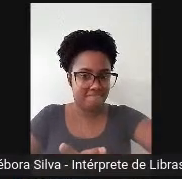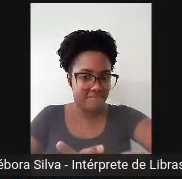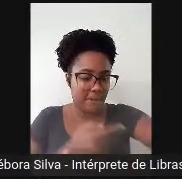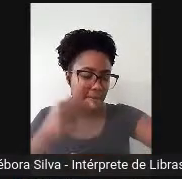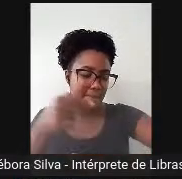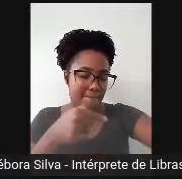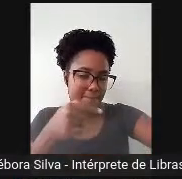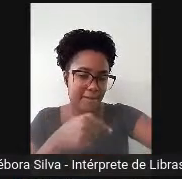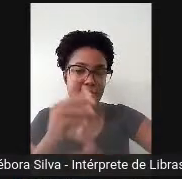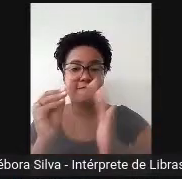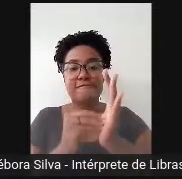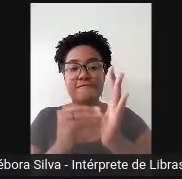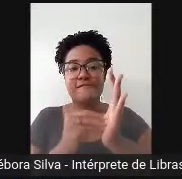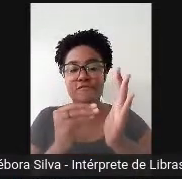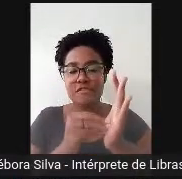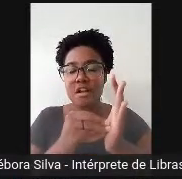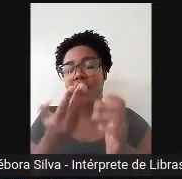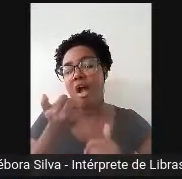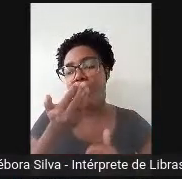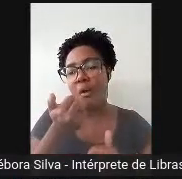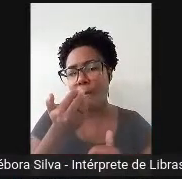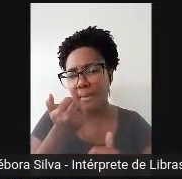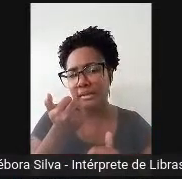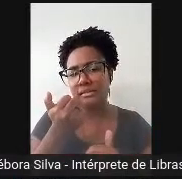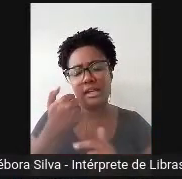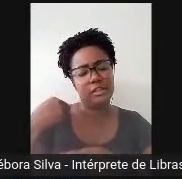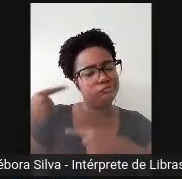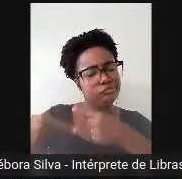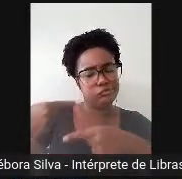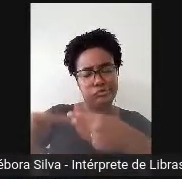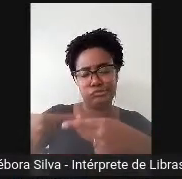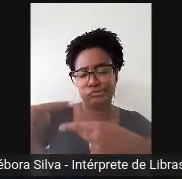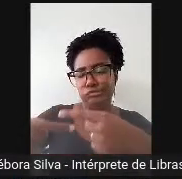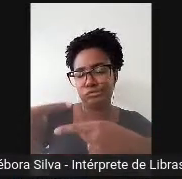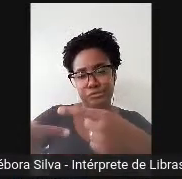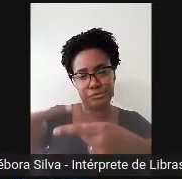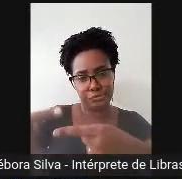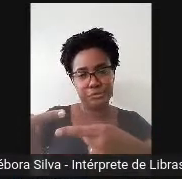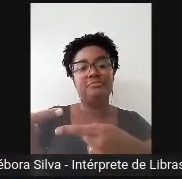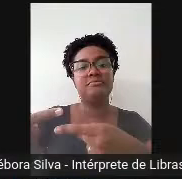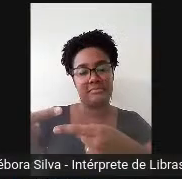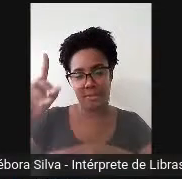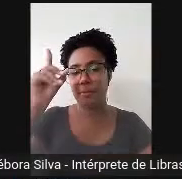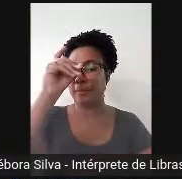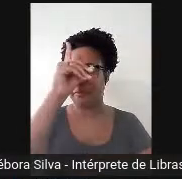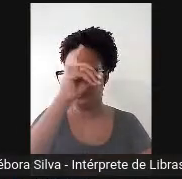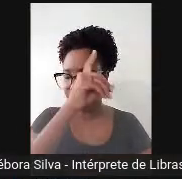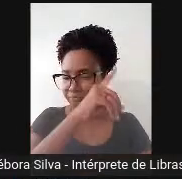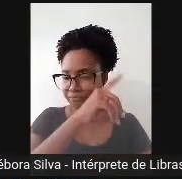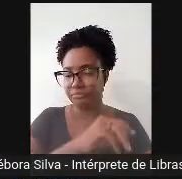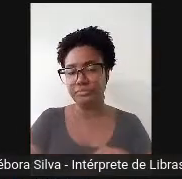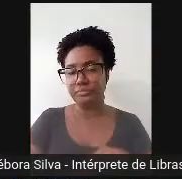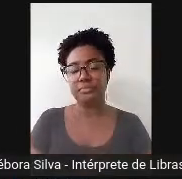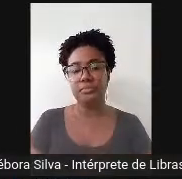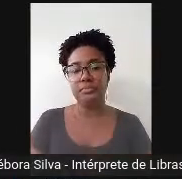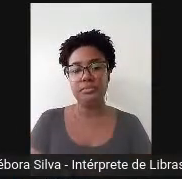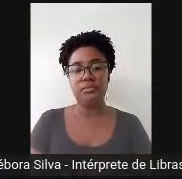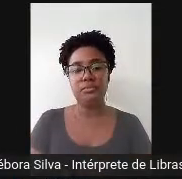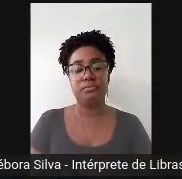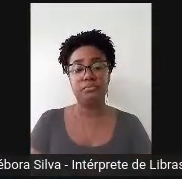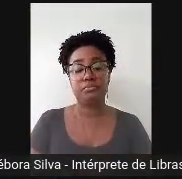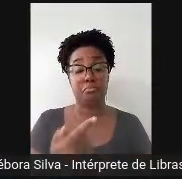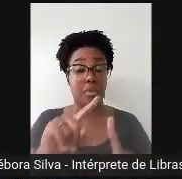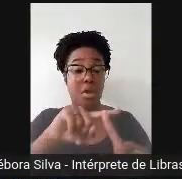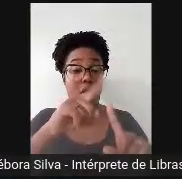também complicações de outros tipos entre as gravidezes. E essas mães vão ficar